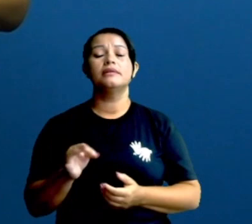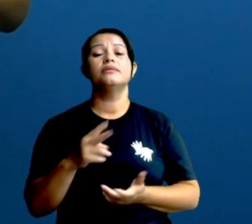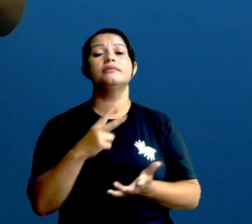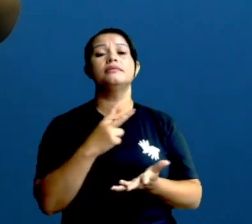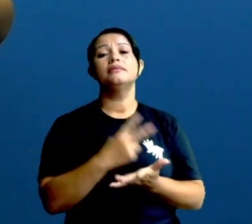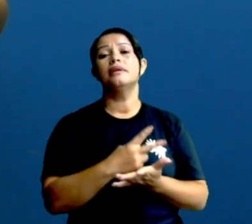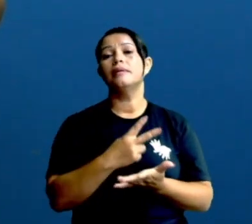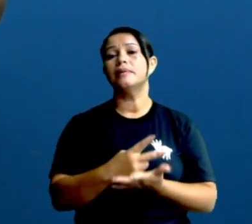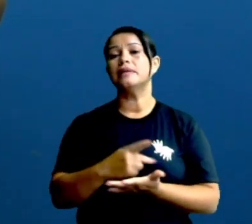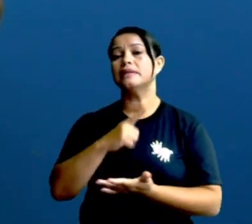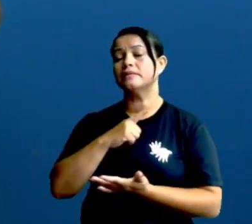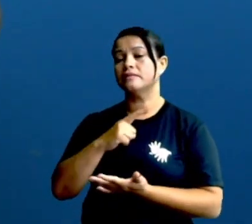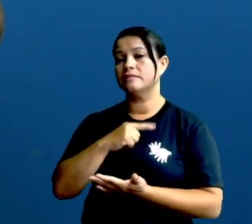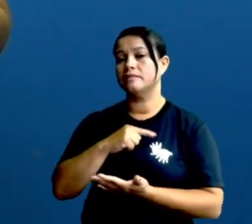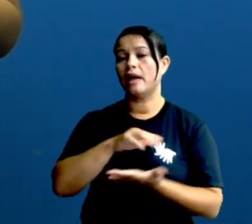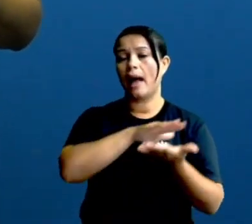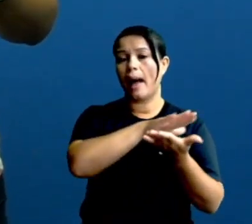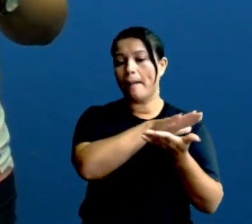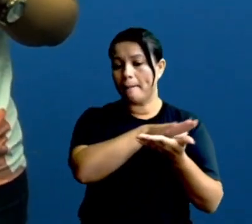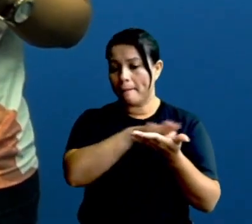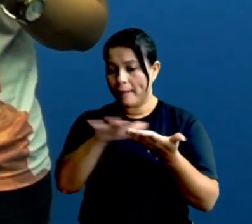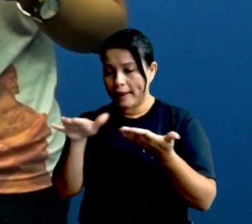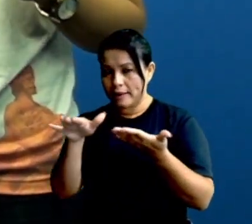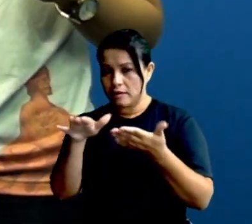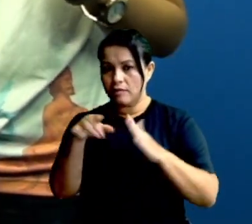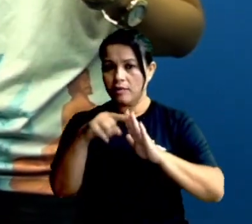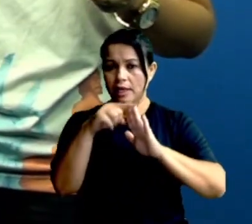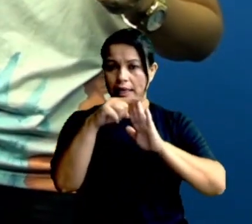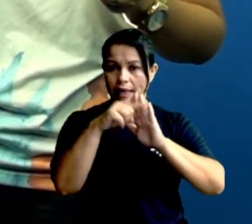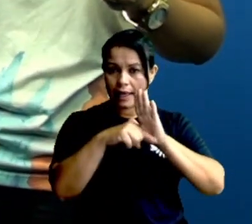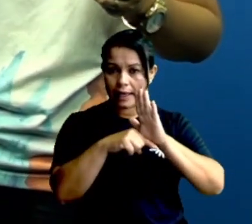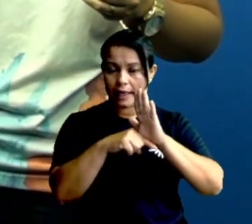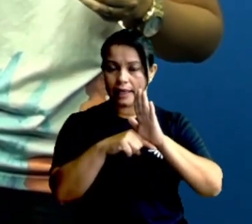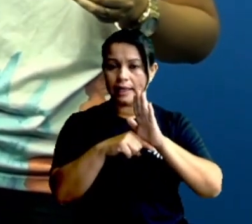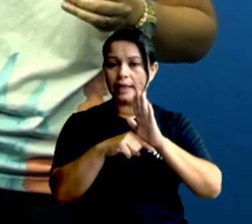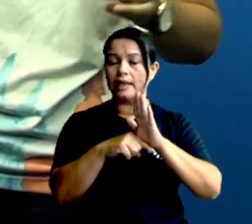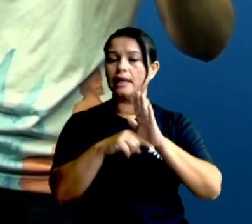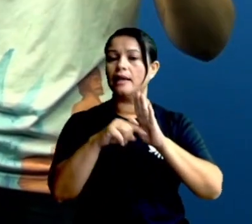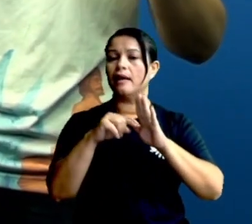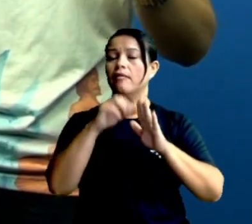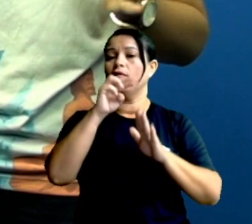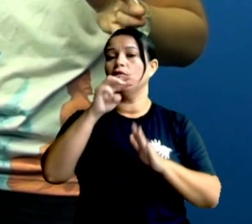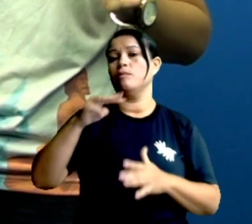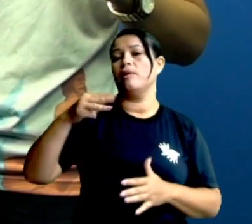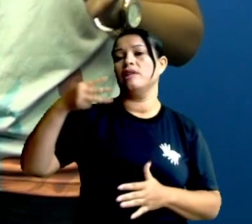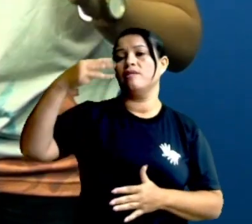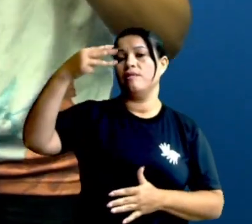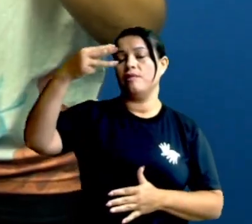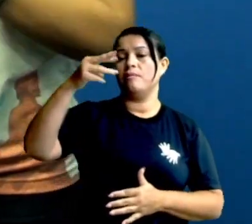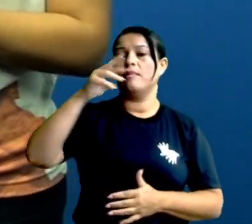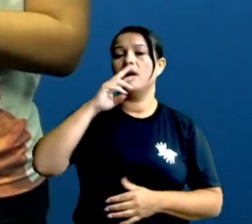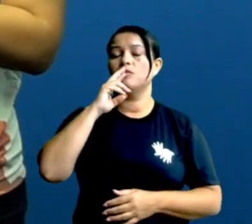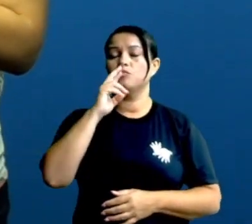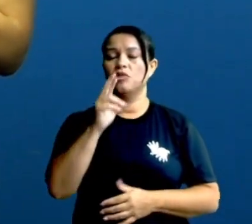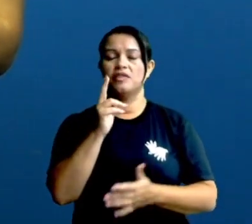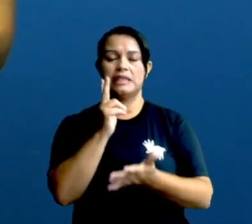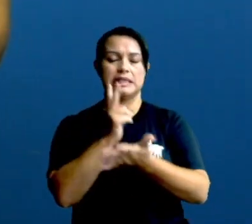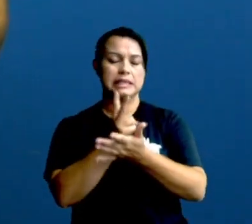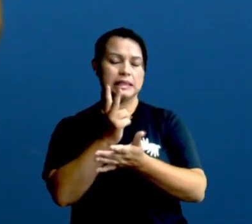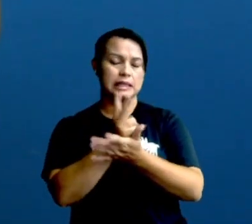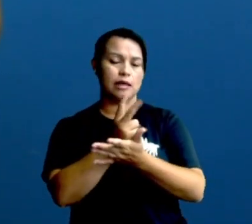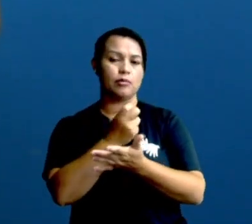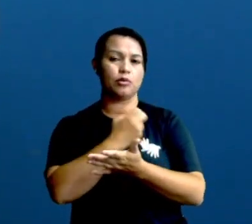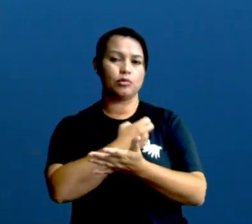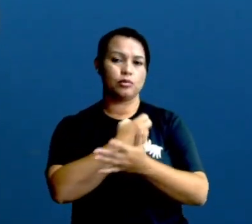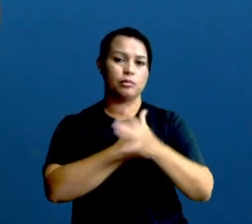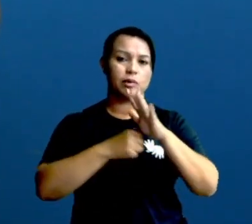seja, se a base for negativa e o expoente for ímpar, o meu resultado sempre vai ser o